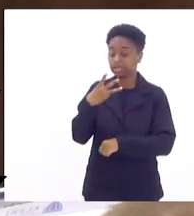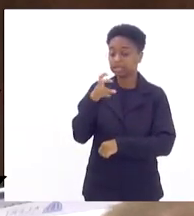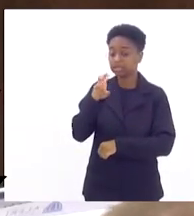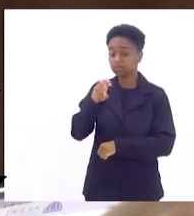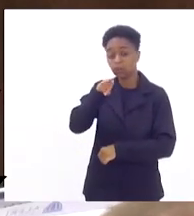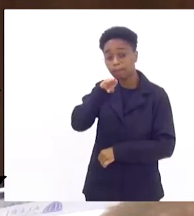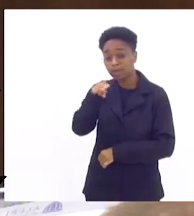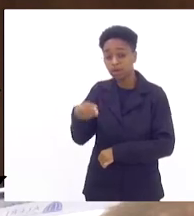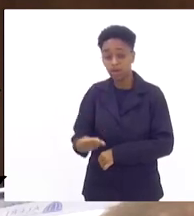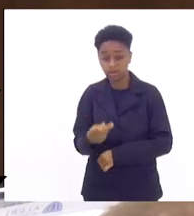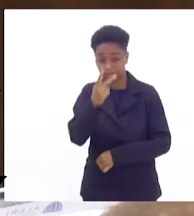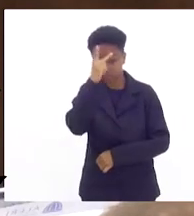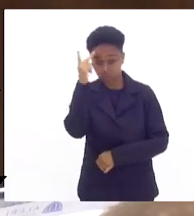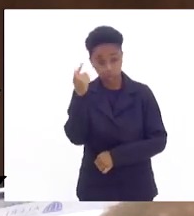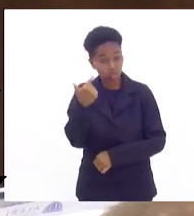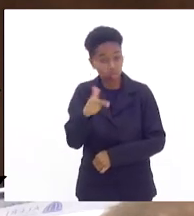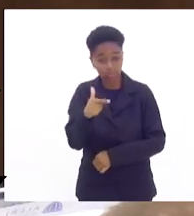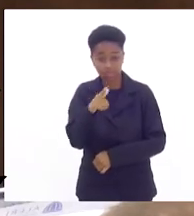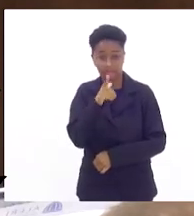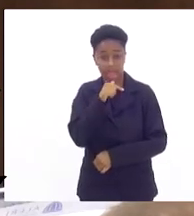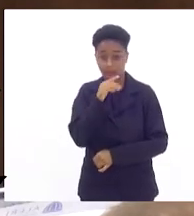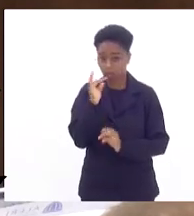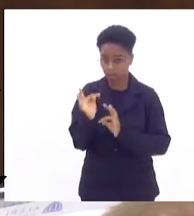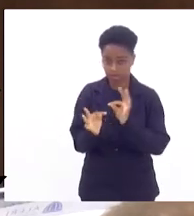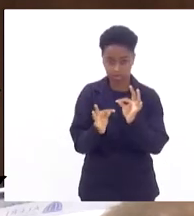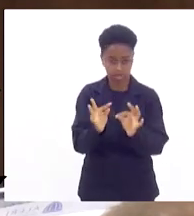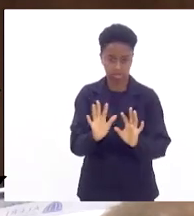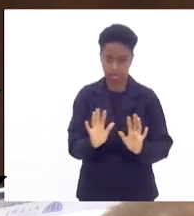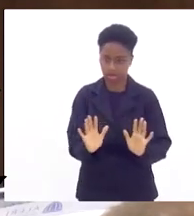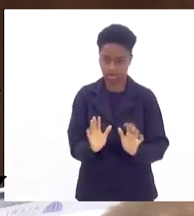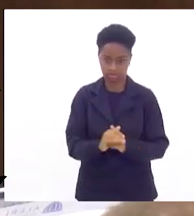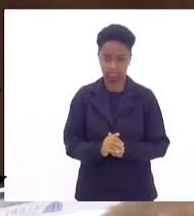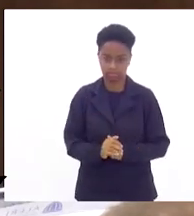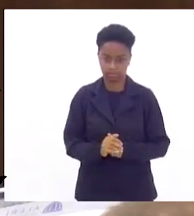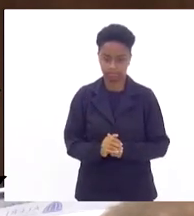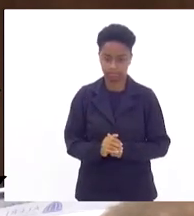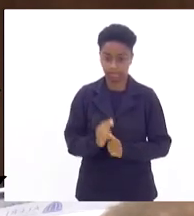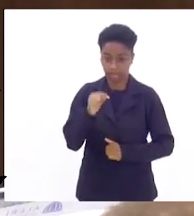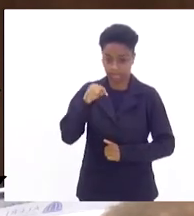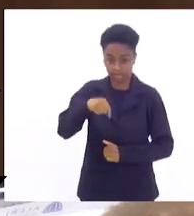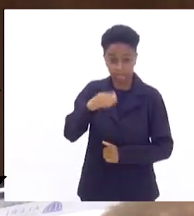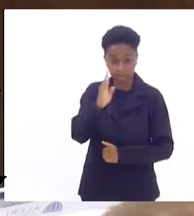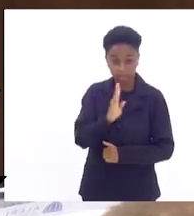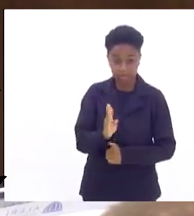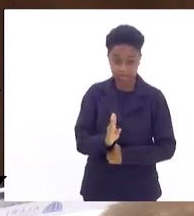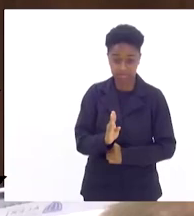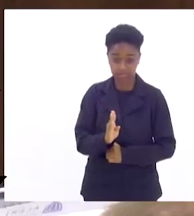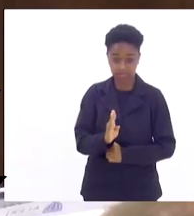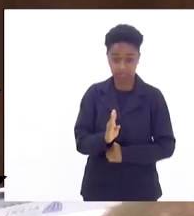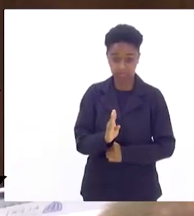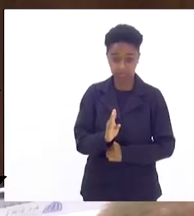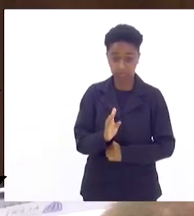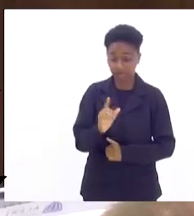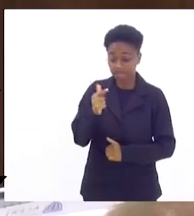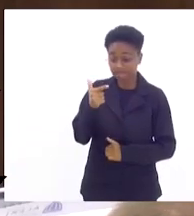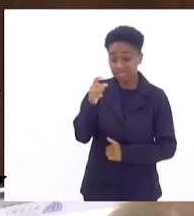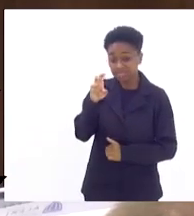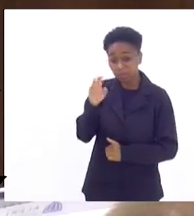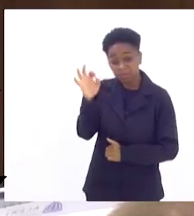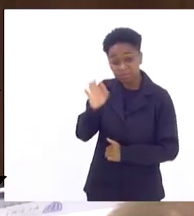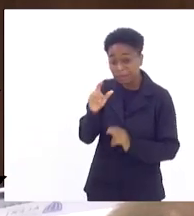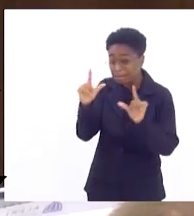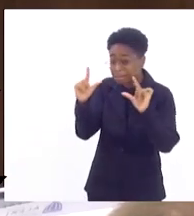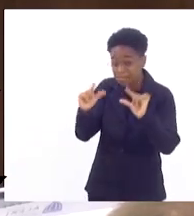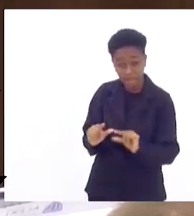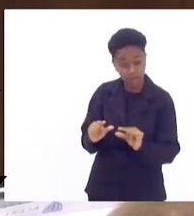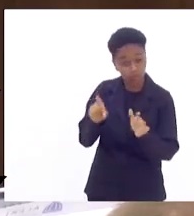de habitantes não têm acesso à água tratada. Nós somos um país em que menos de 25% da